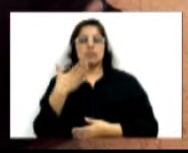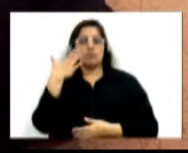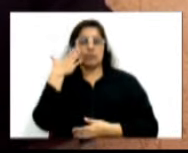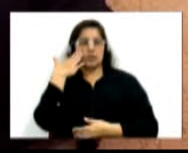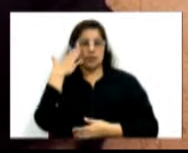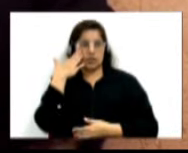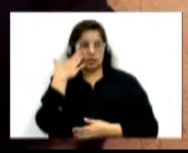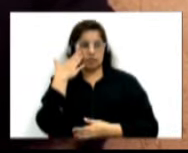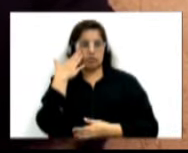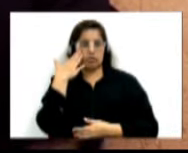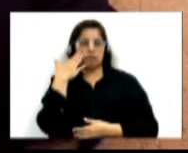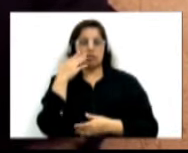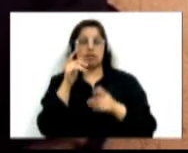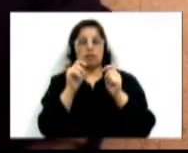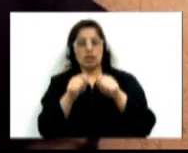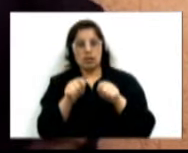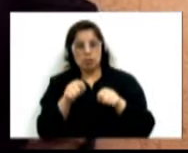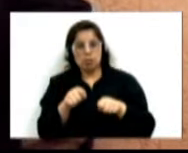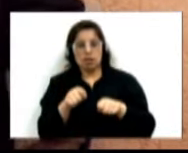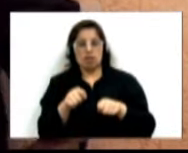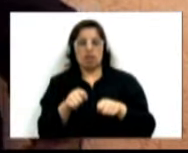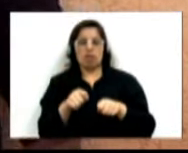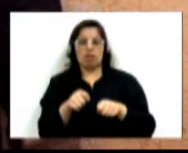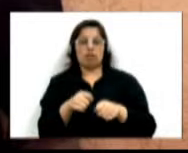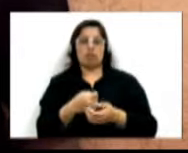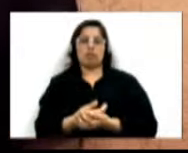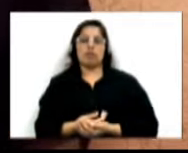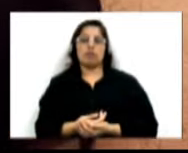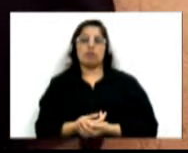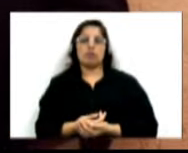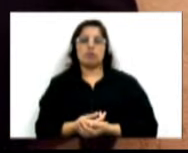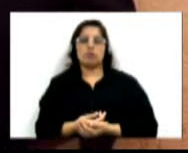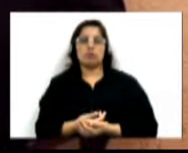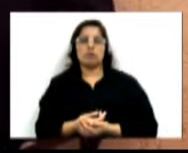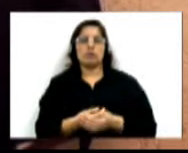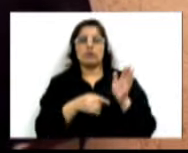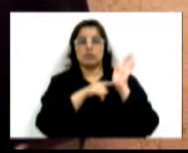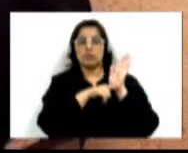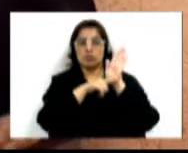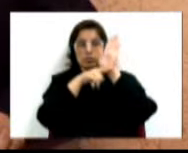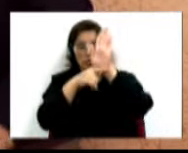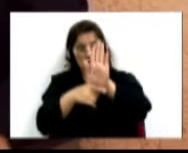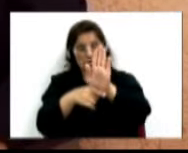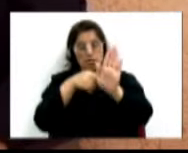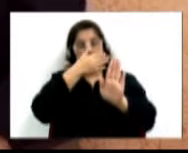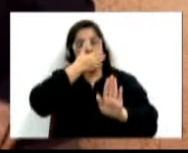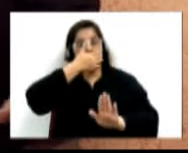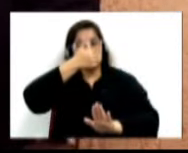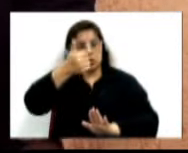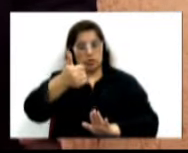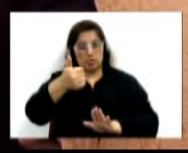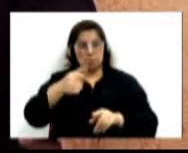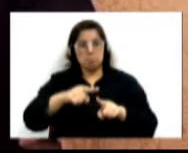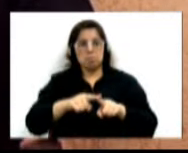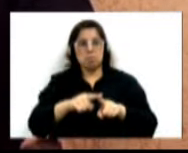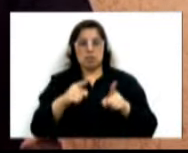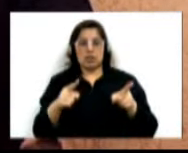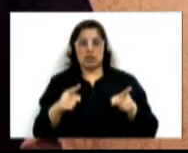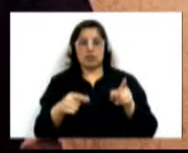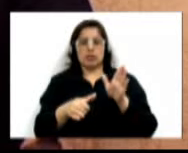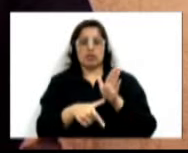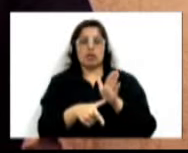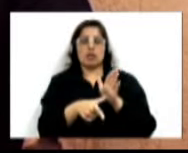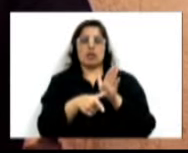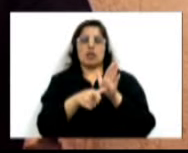que podemos ver que o Brasil precisa atacar com coragem a questão da educação. E para isso, teremos de